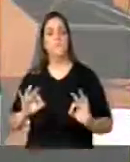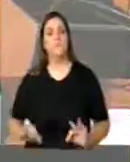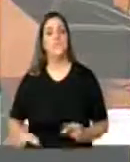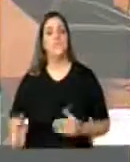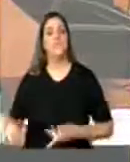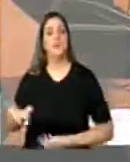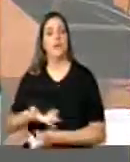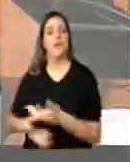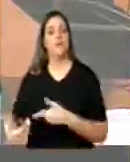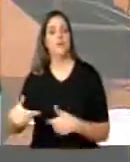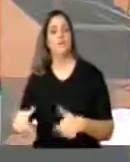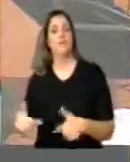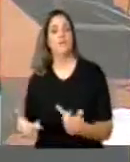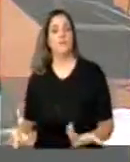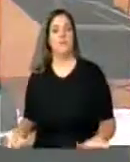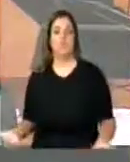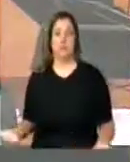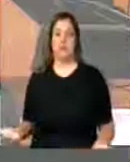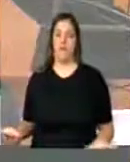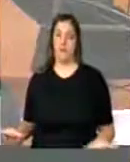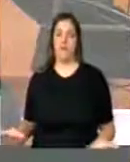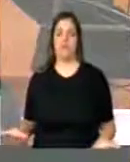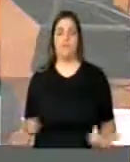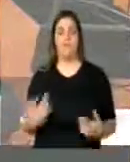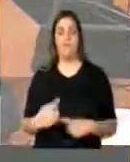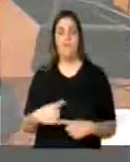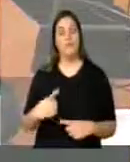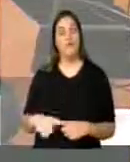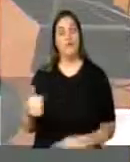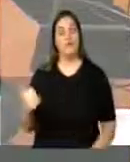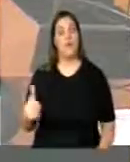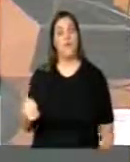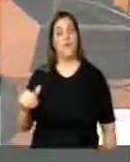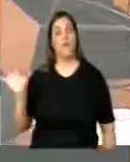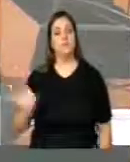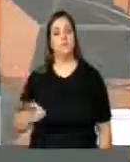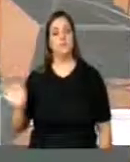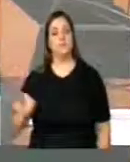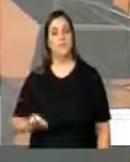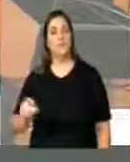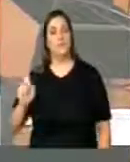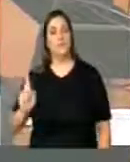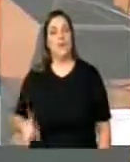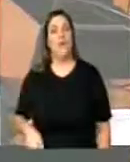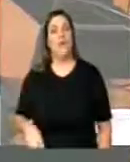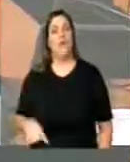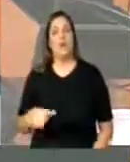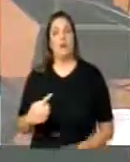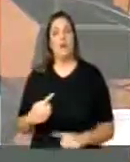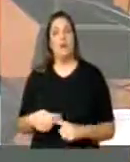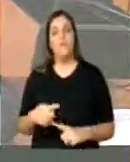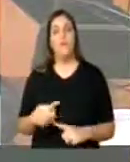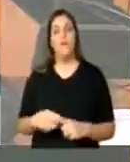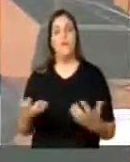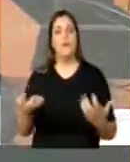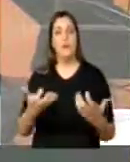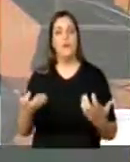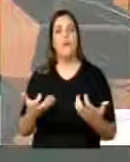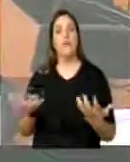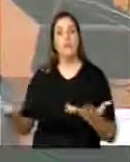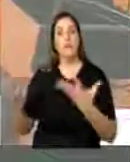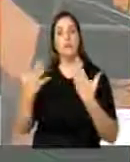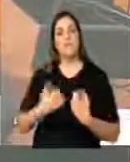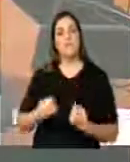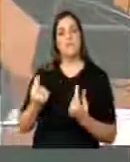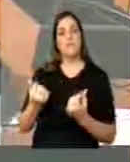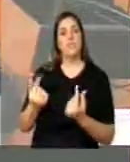trabalho estabelecido com os seus, porque 11% de todas elas estão nas demandas pelas parcelas trabalhistas não